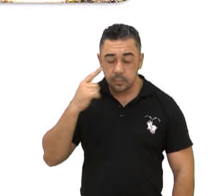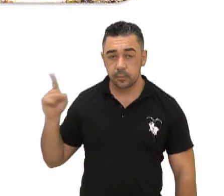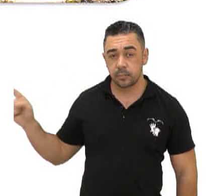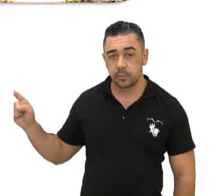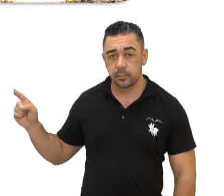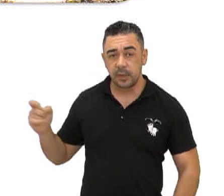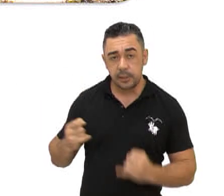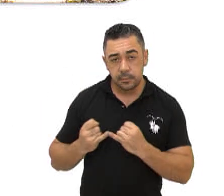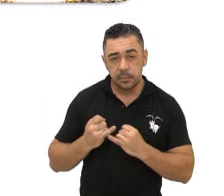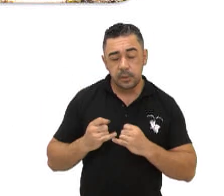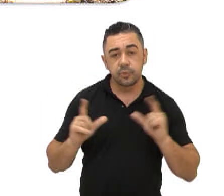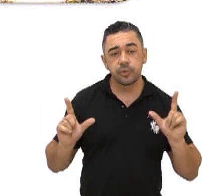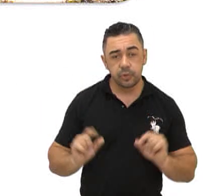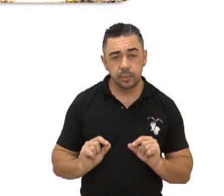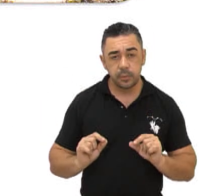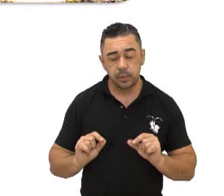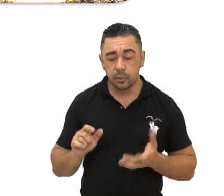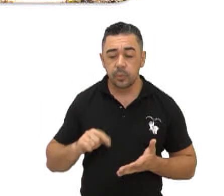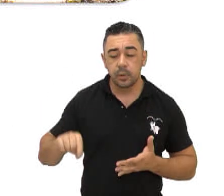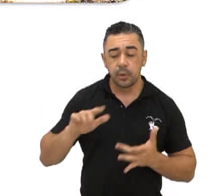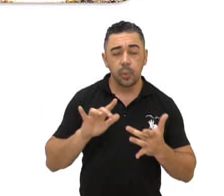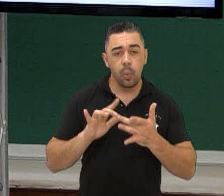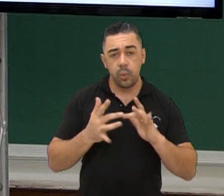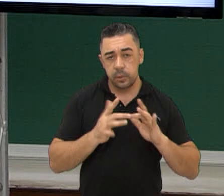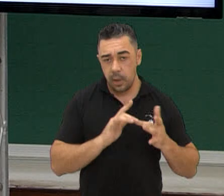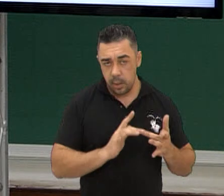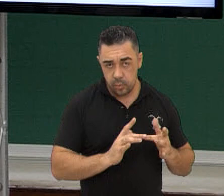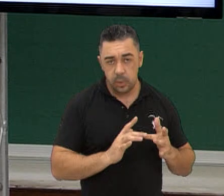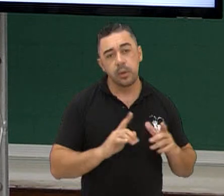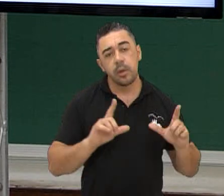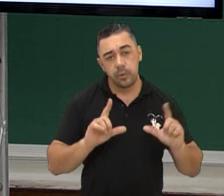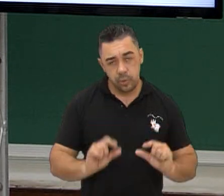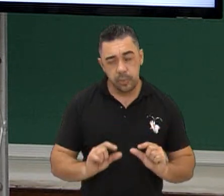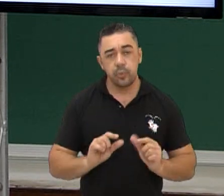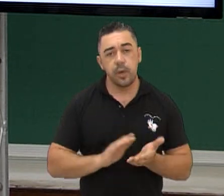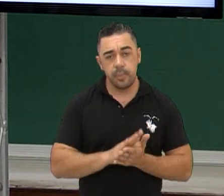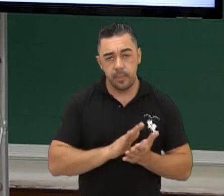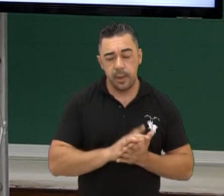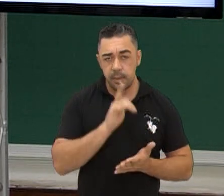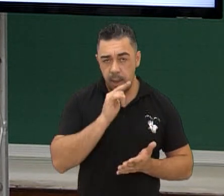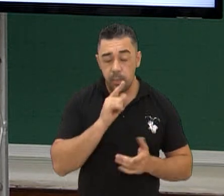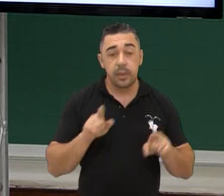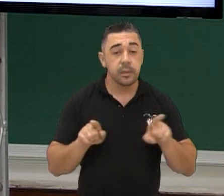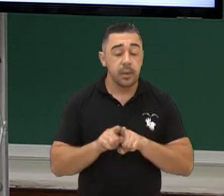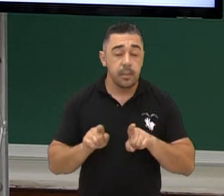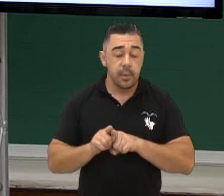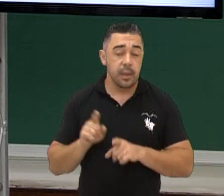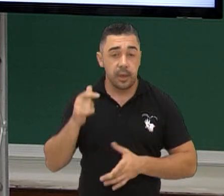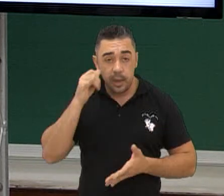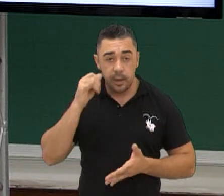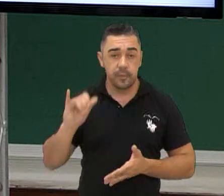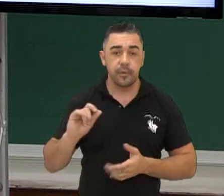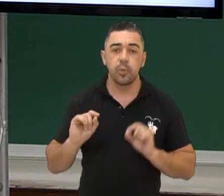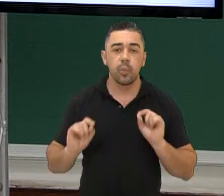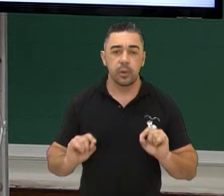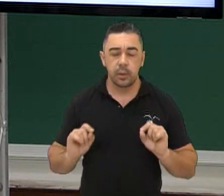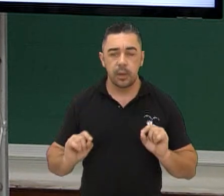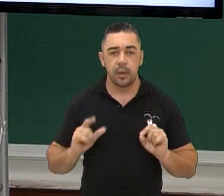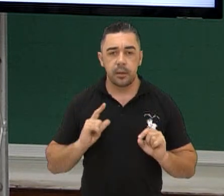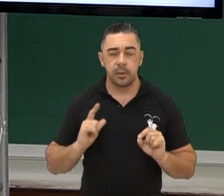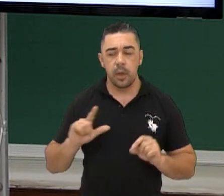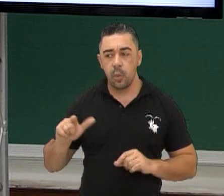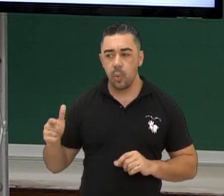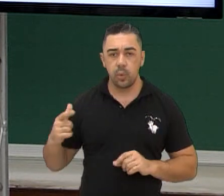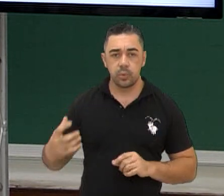eles diminuem a área de contato com o ambiente, então diminui a perda de água. Fora que também evita o herbivorismo, né? Essas